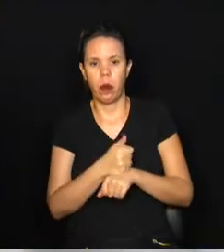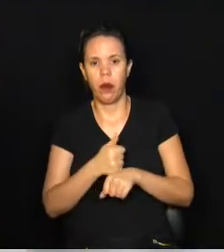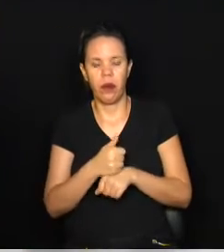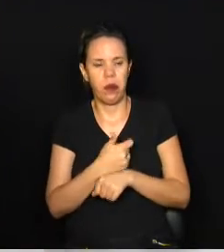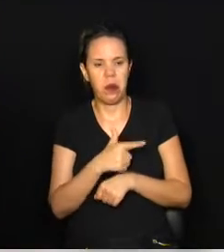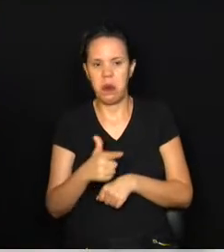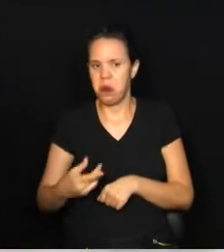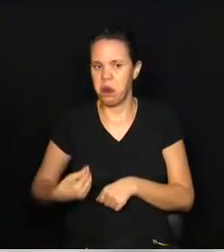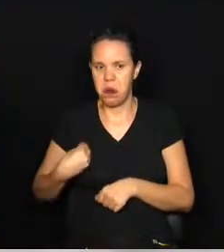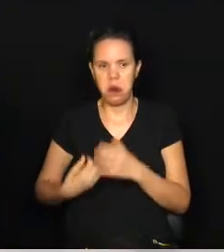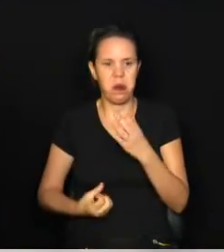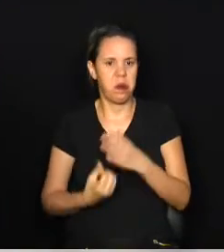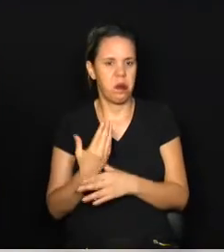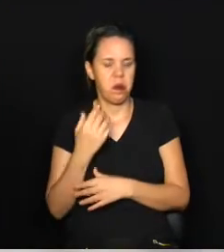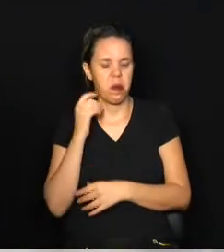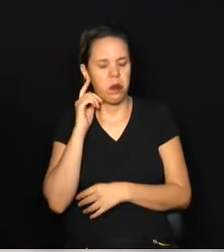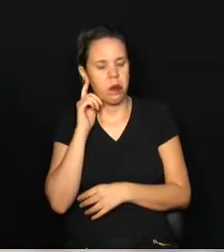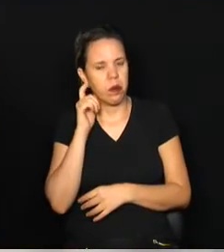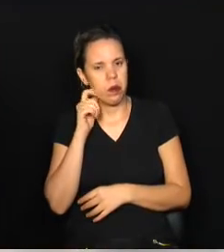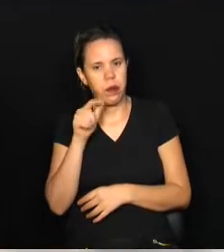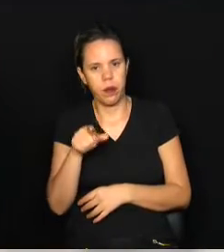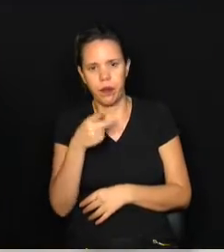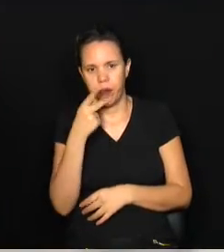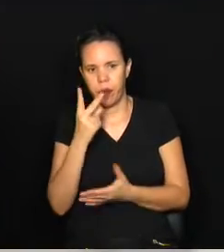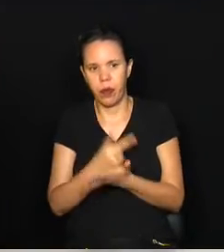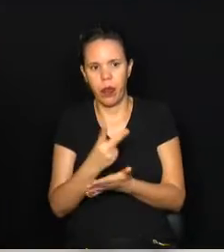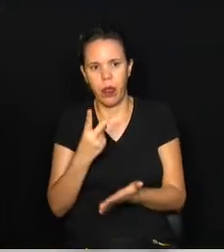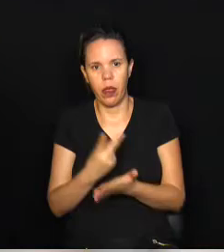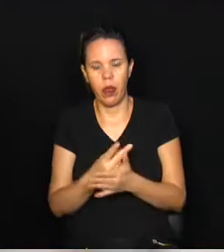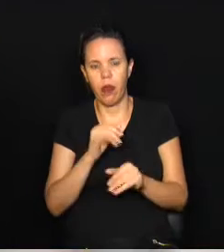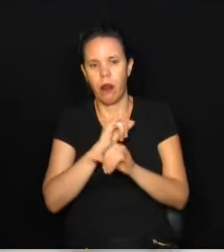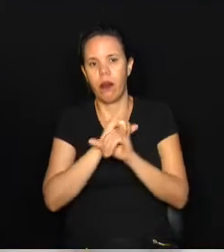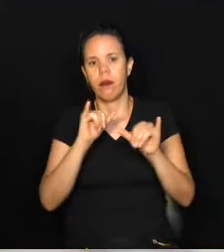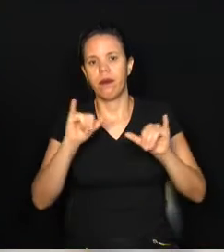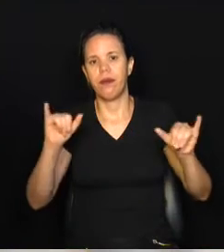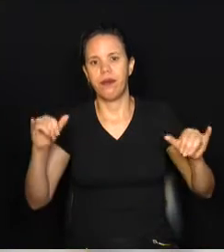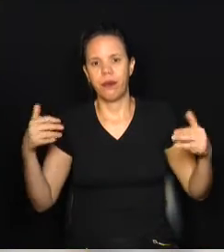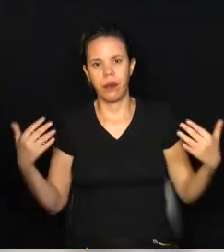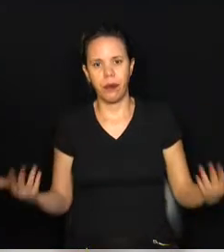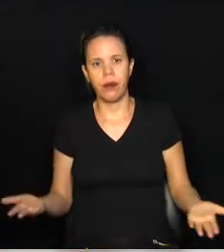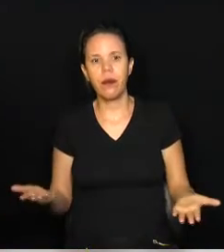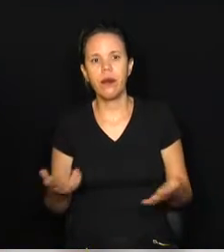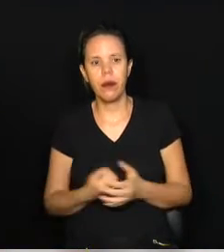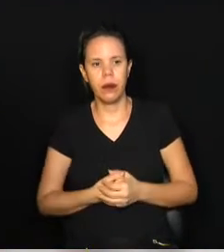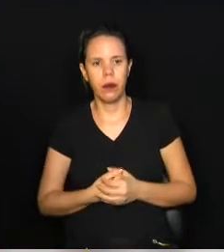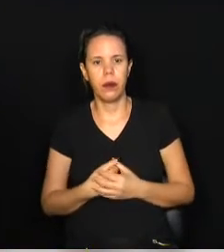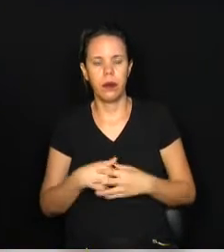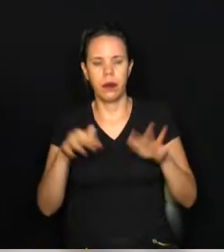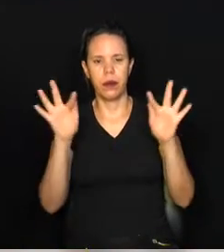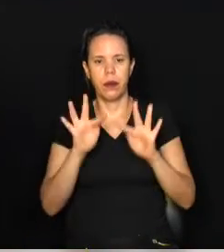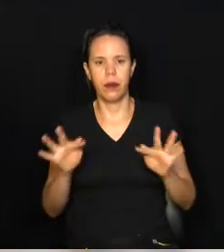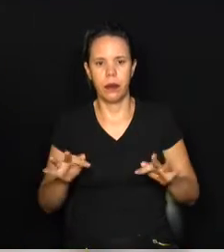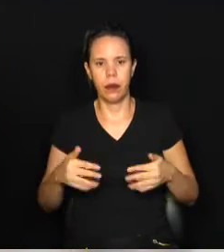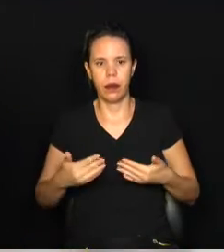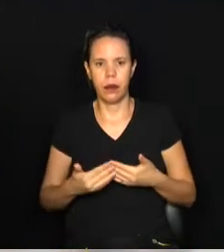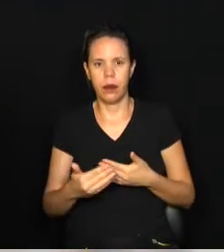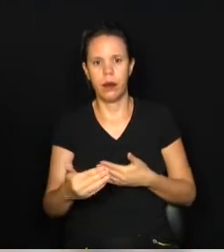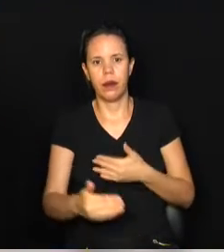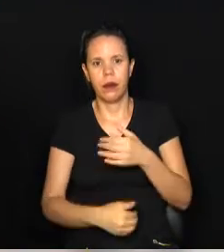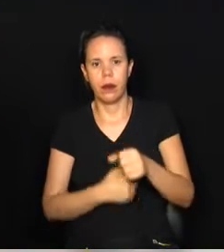exista, né? O senhor mesmo já disse aí em vários pronunciamentos. Eu fico muito feliz porque essa caminhada começou lá